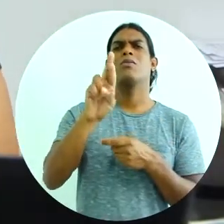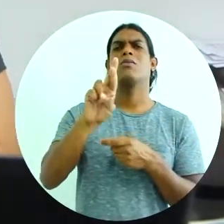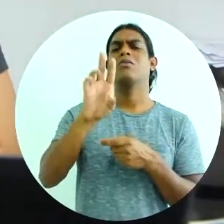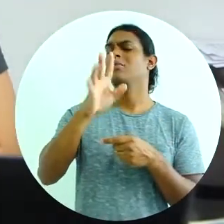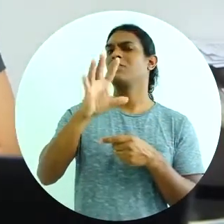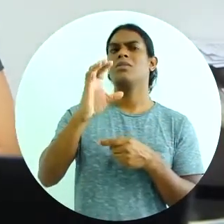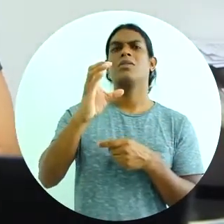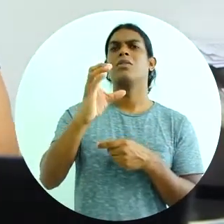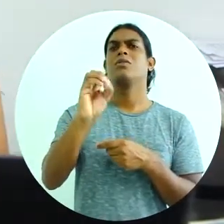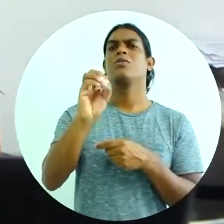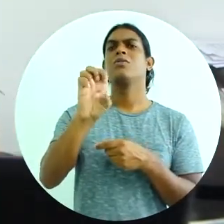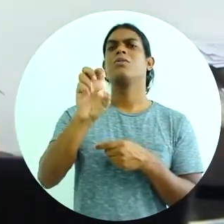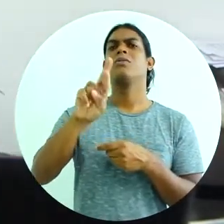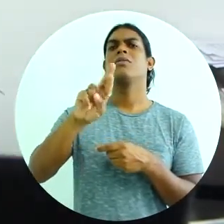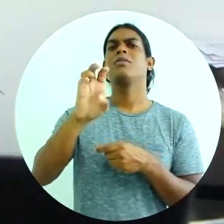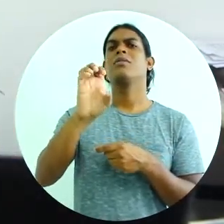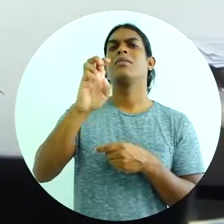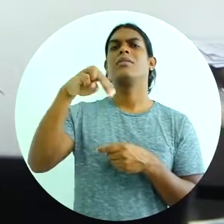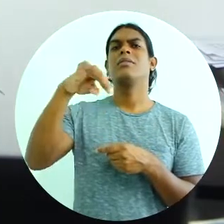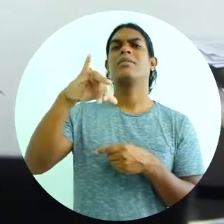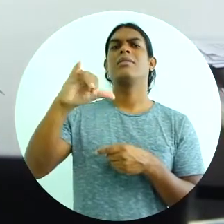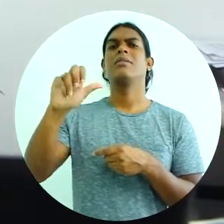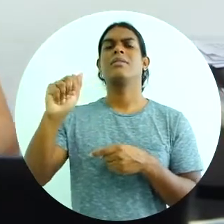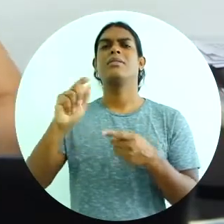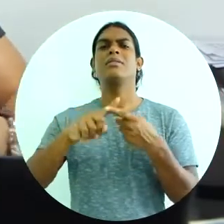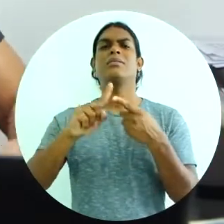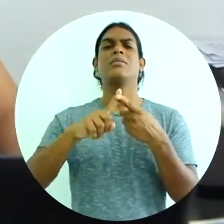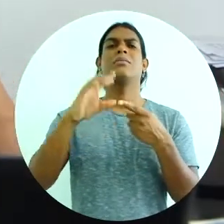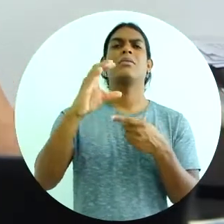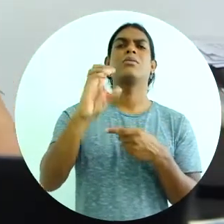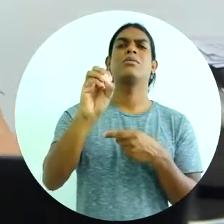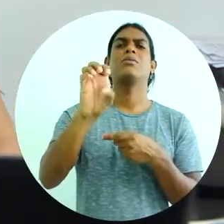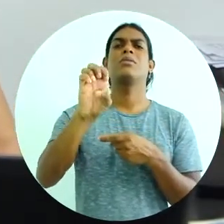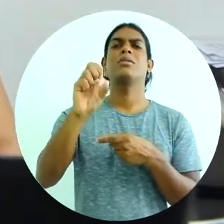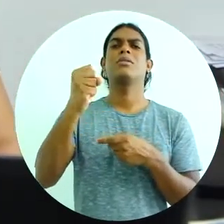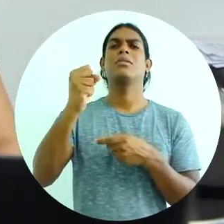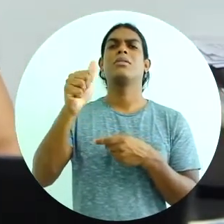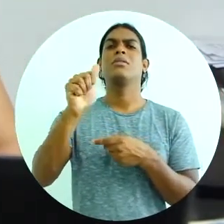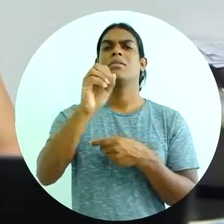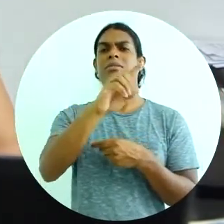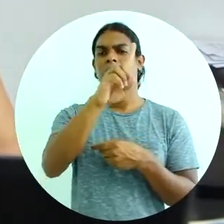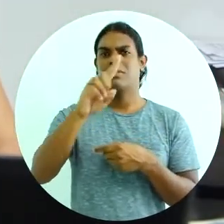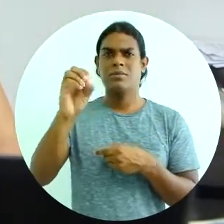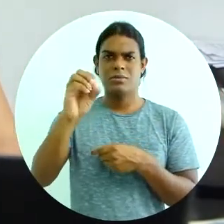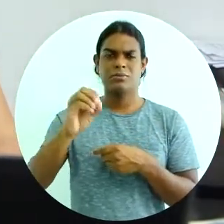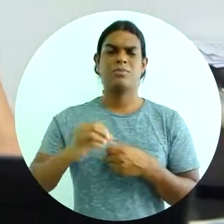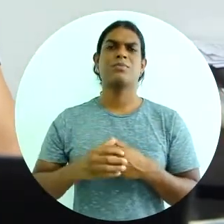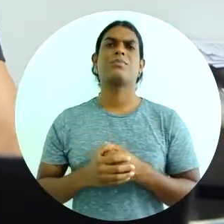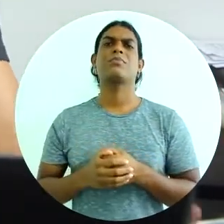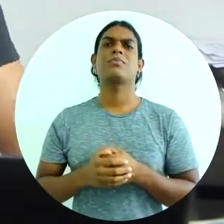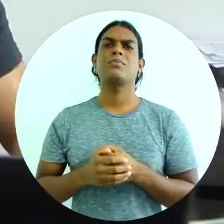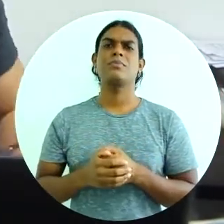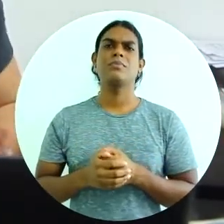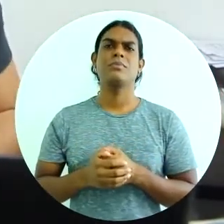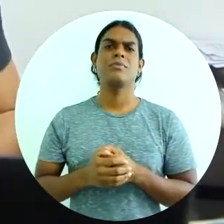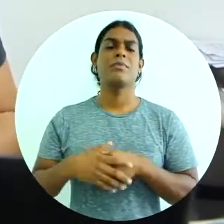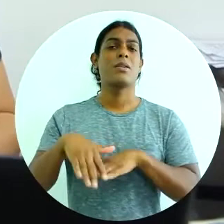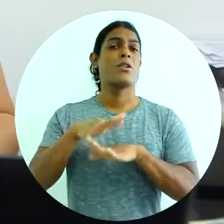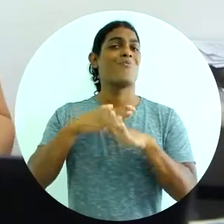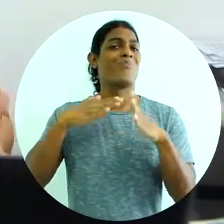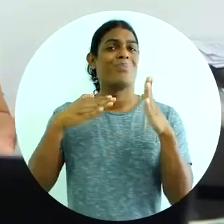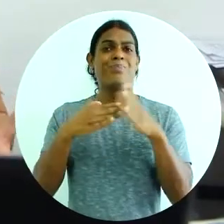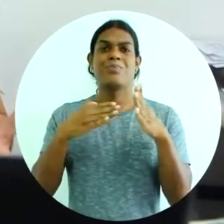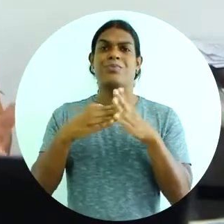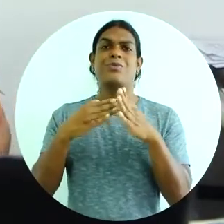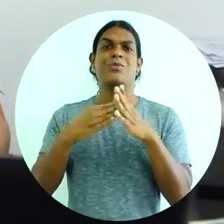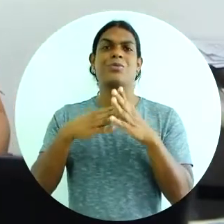textual que a gente já trabalhou, mas também da própria sistematização da sua argumentação. Então, todo mundo que